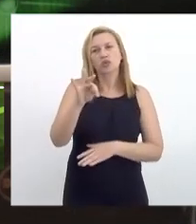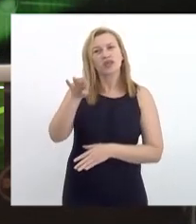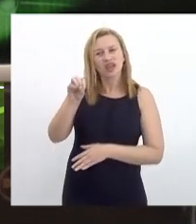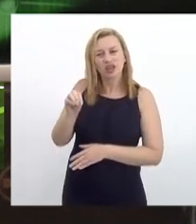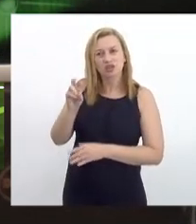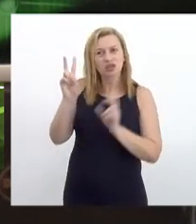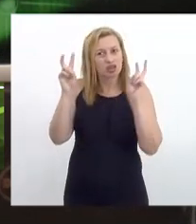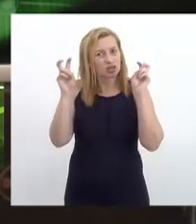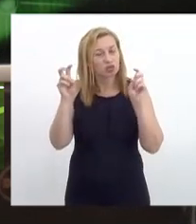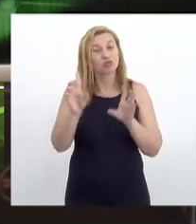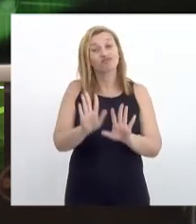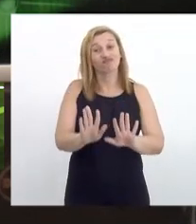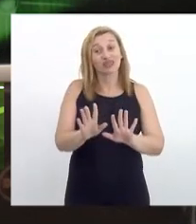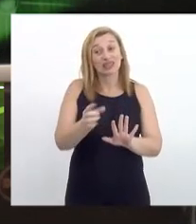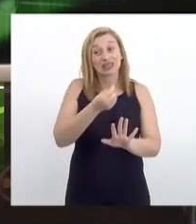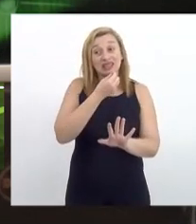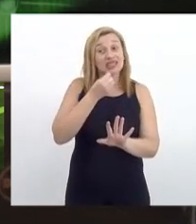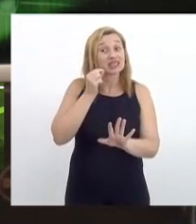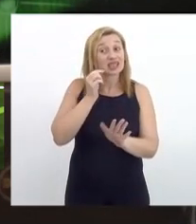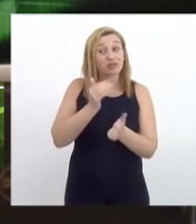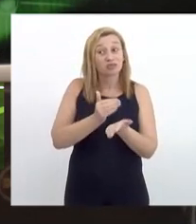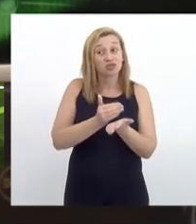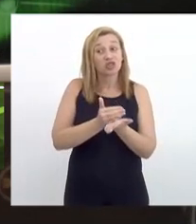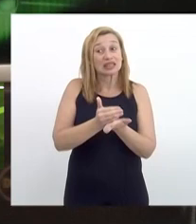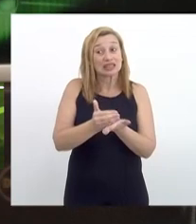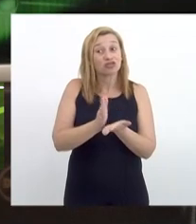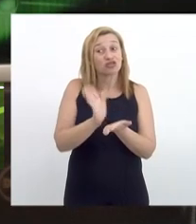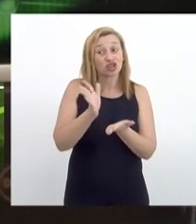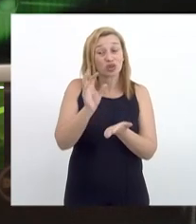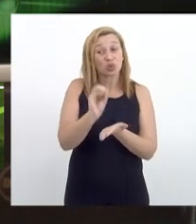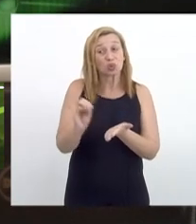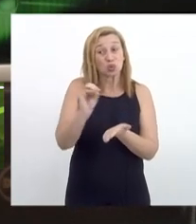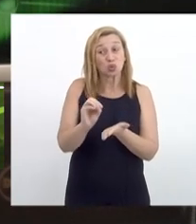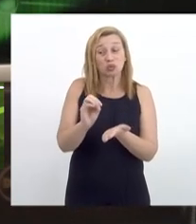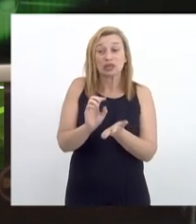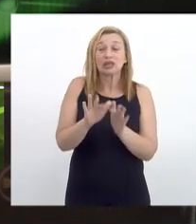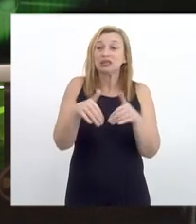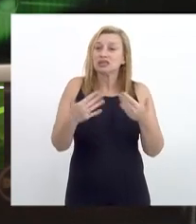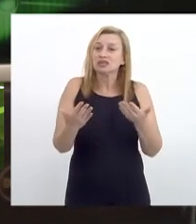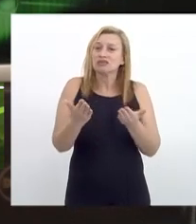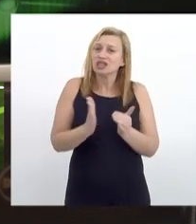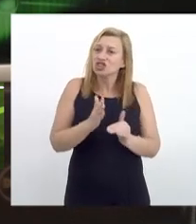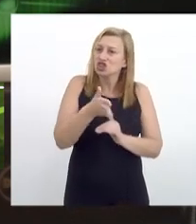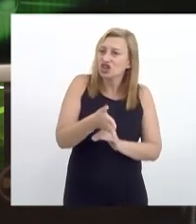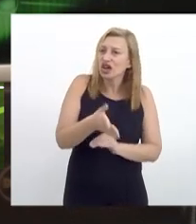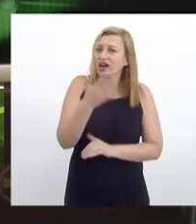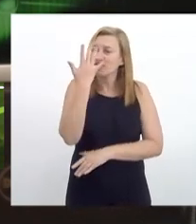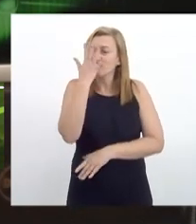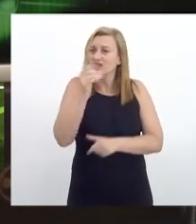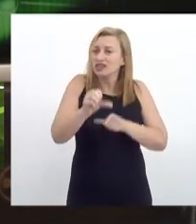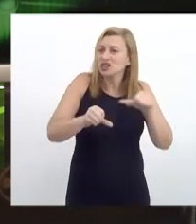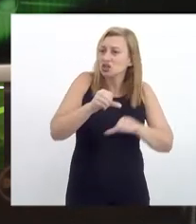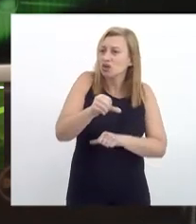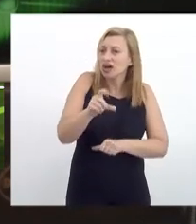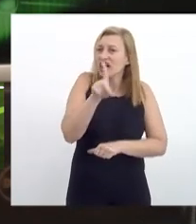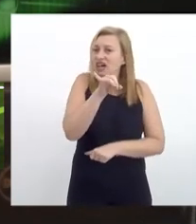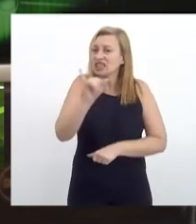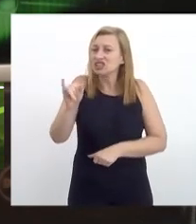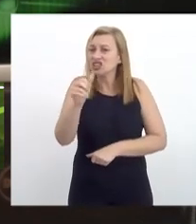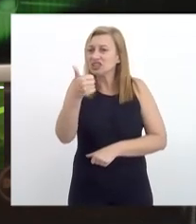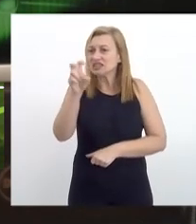estamos ainda em setembro início de outubro então não porque senão vai chegar lá em fevereiro ele vai ter que trocar em 15 dias